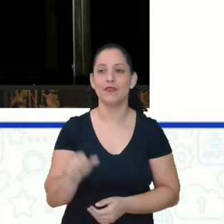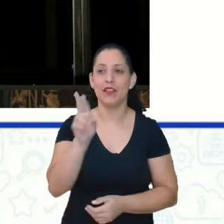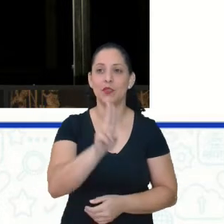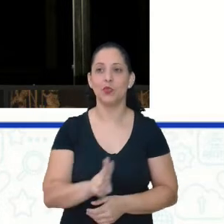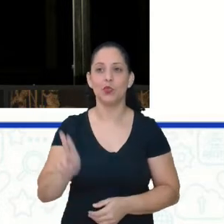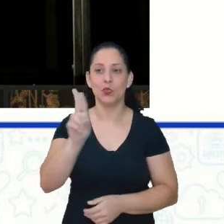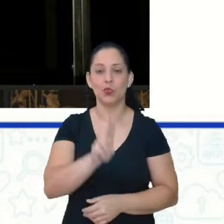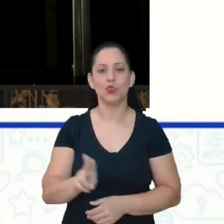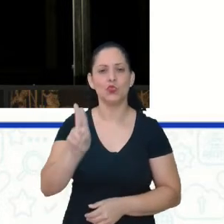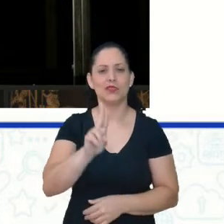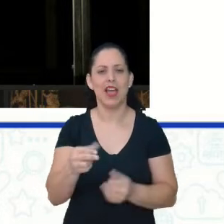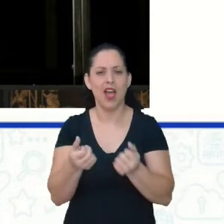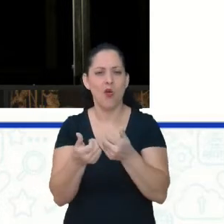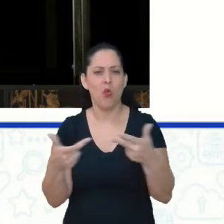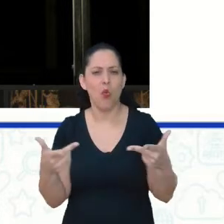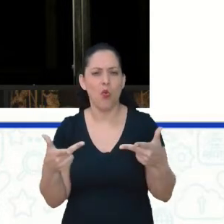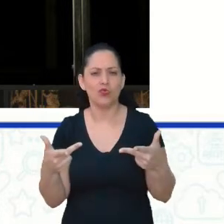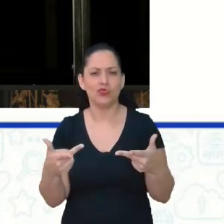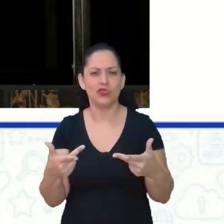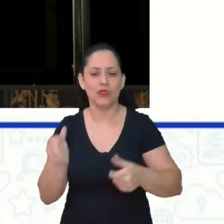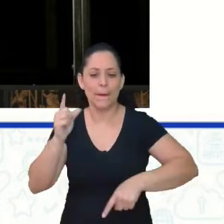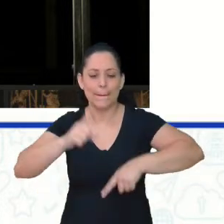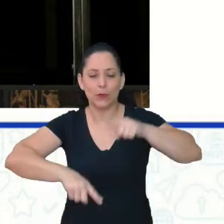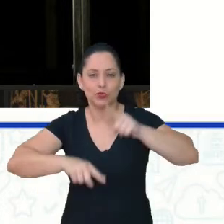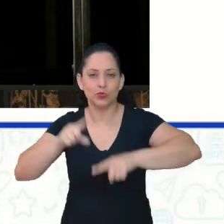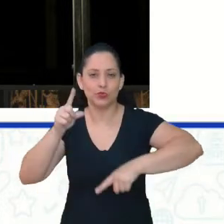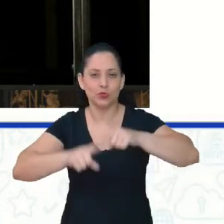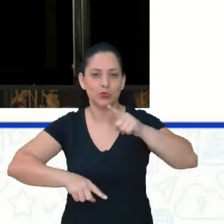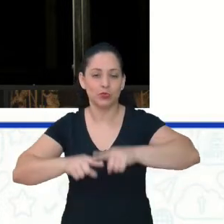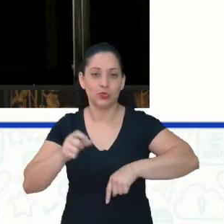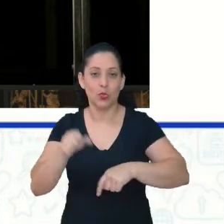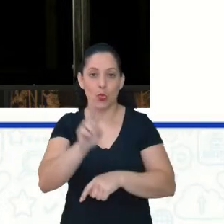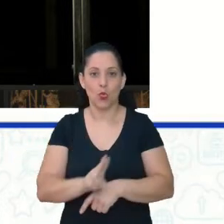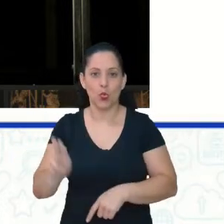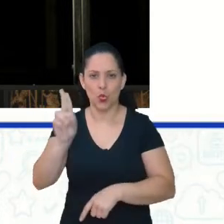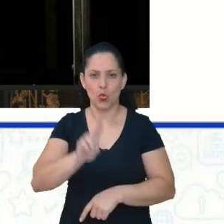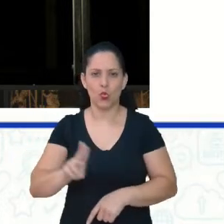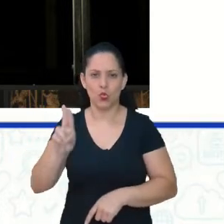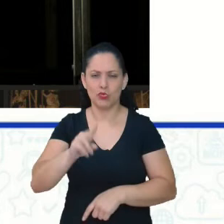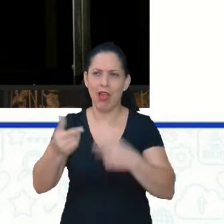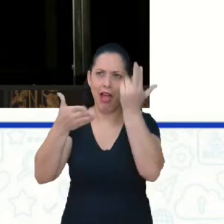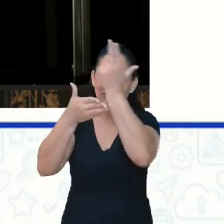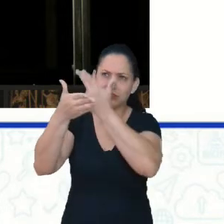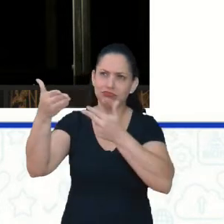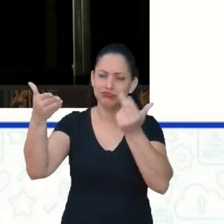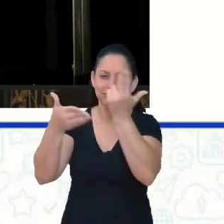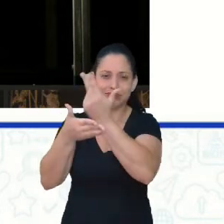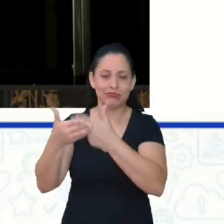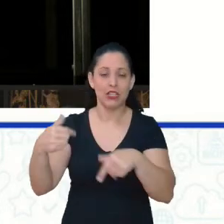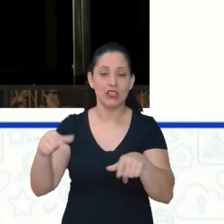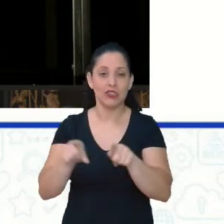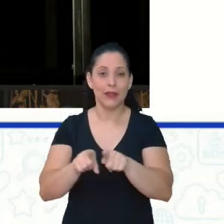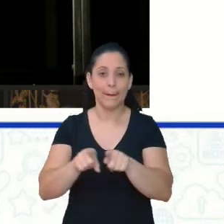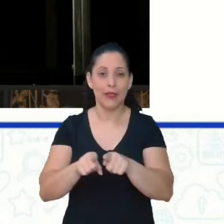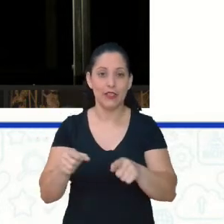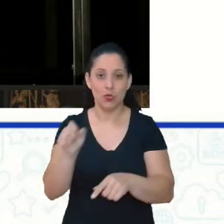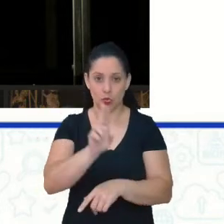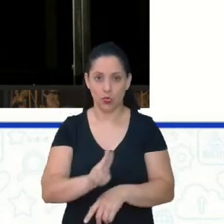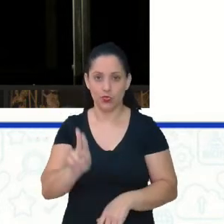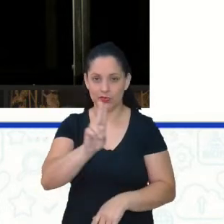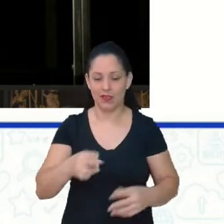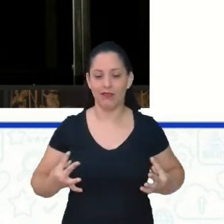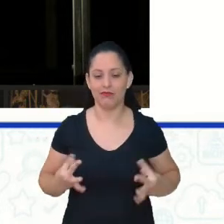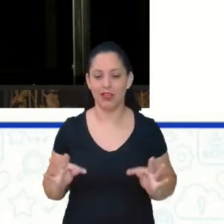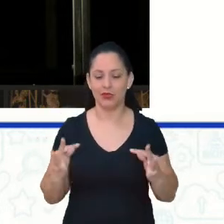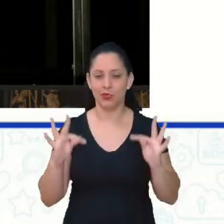utilizar objetos, onde ele vai utilizar imagens, onde vai utilizar também elementos tecnológicos.